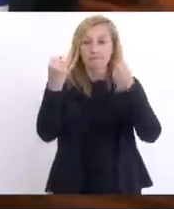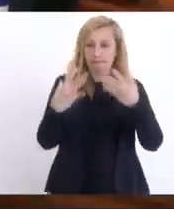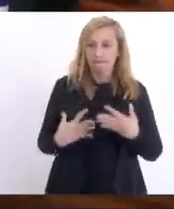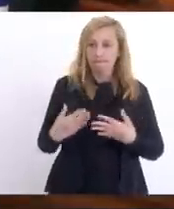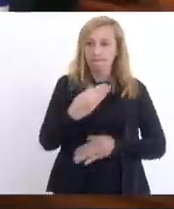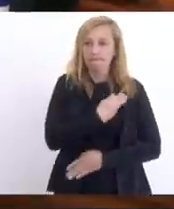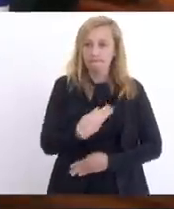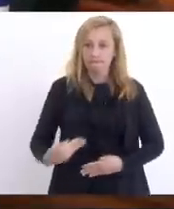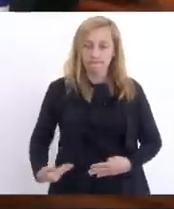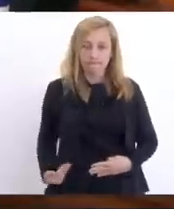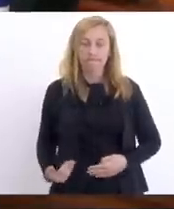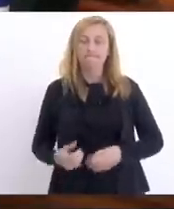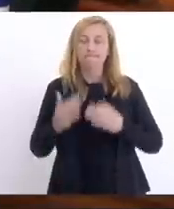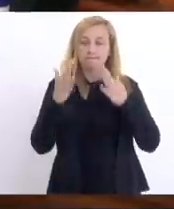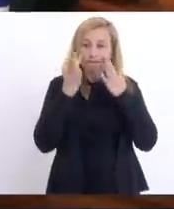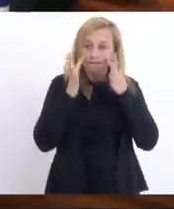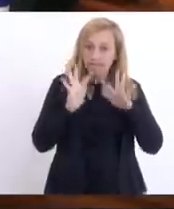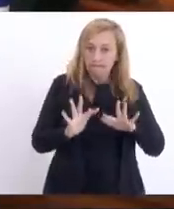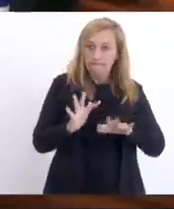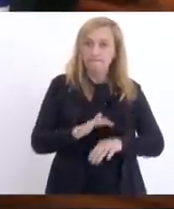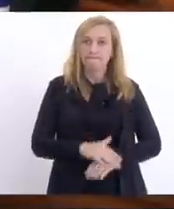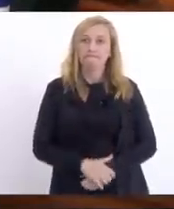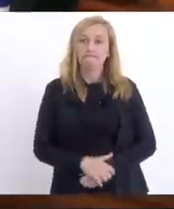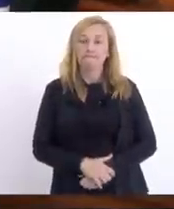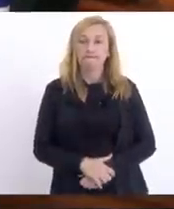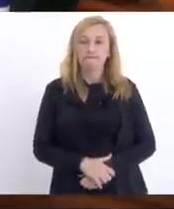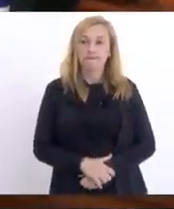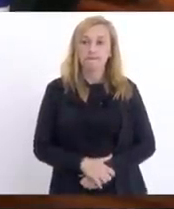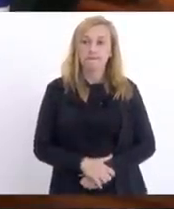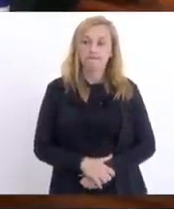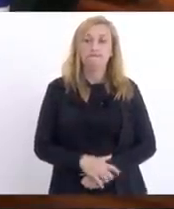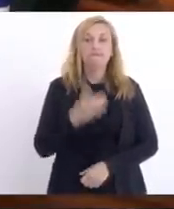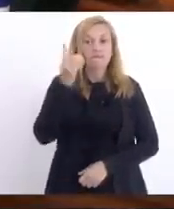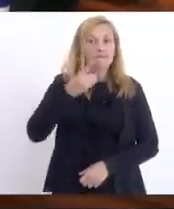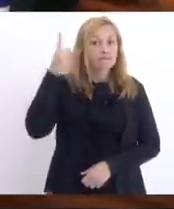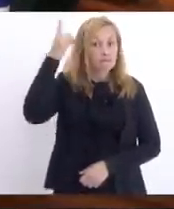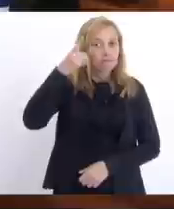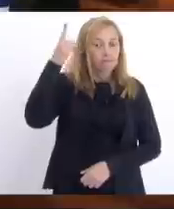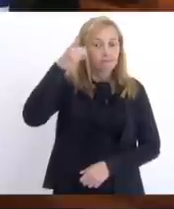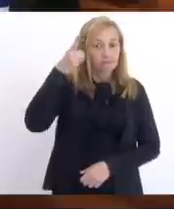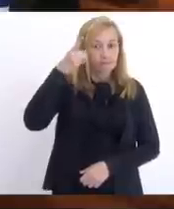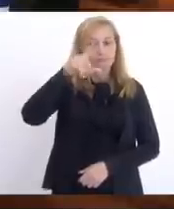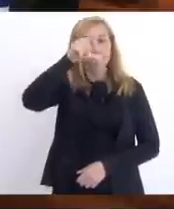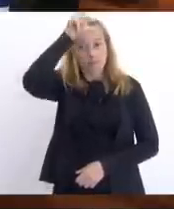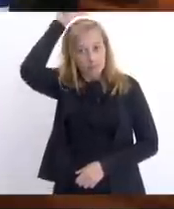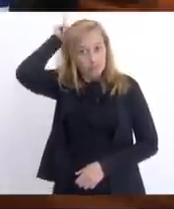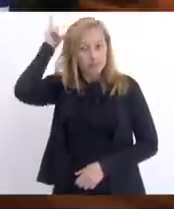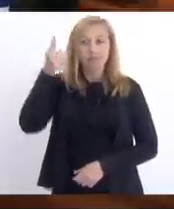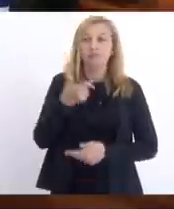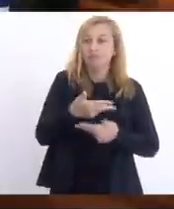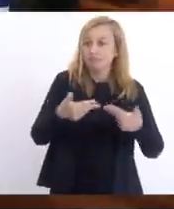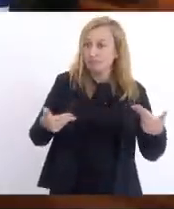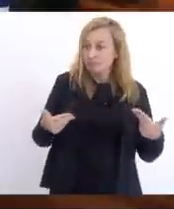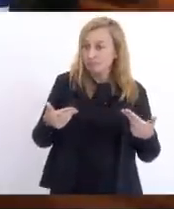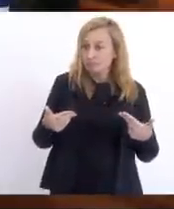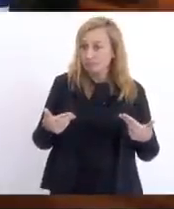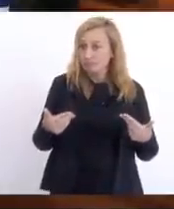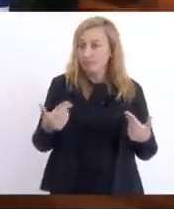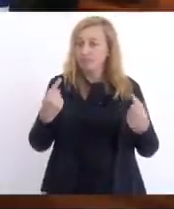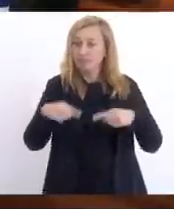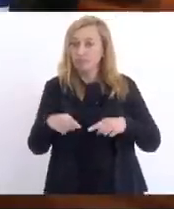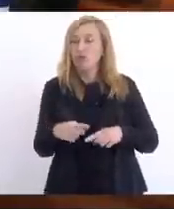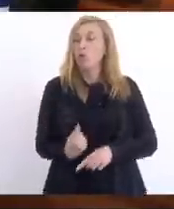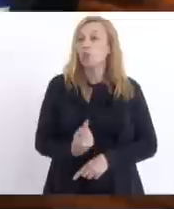governo e ouvi atentamente a ponderação do deputado Luiz Paulo, que tem várias componentes.